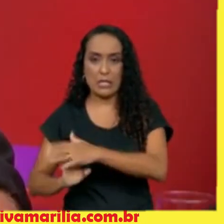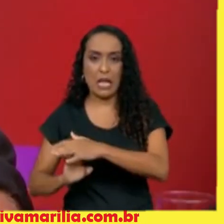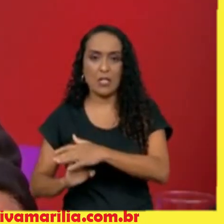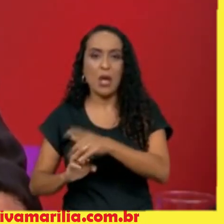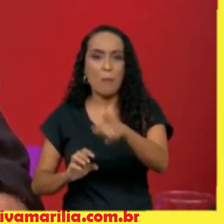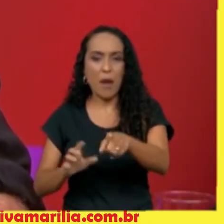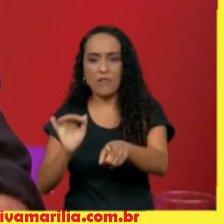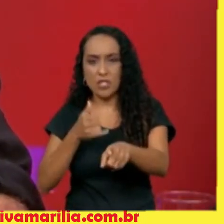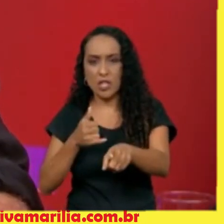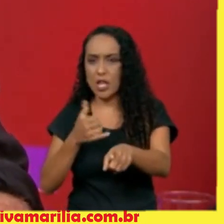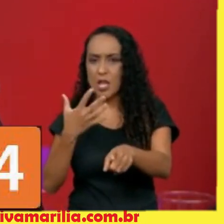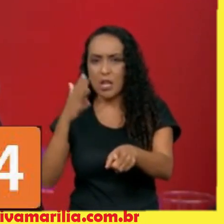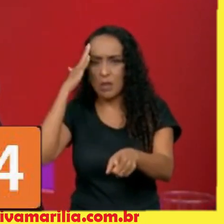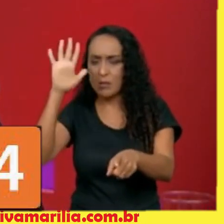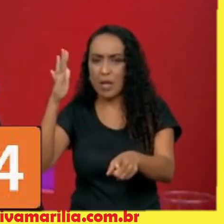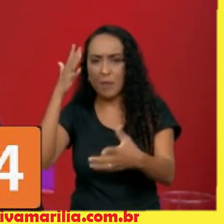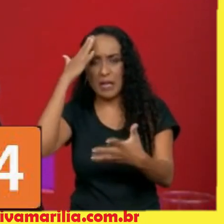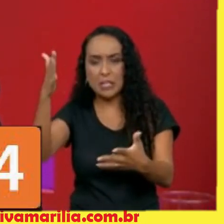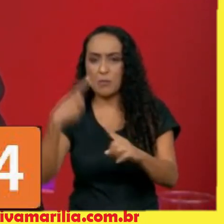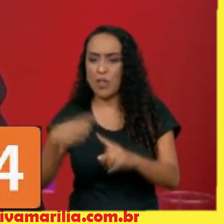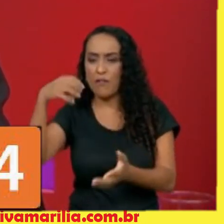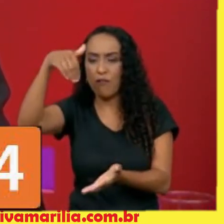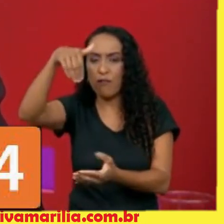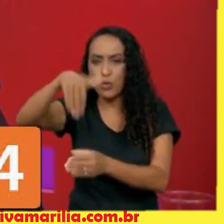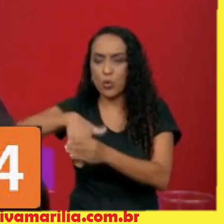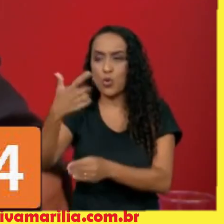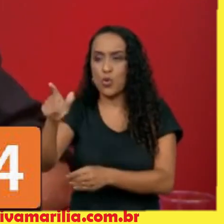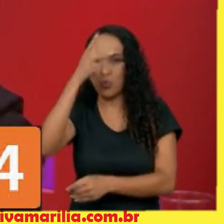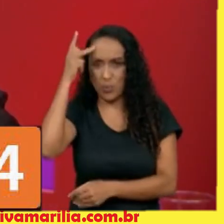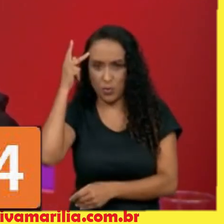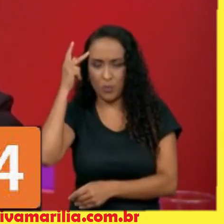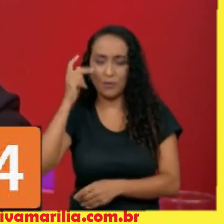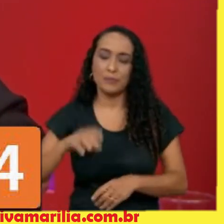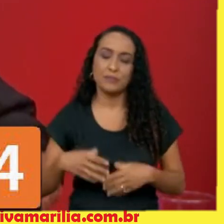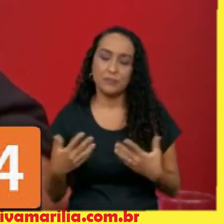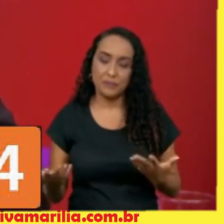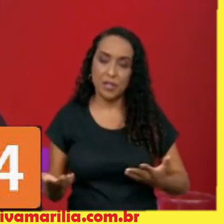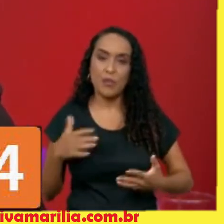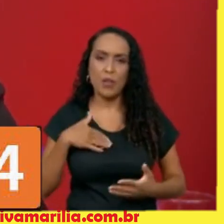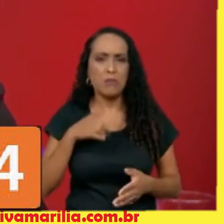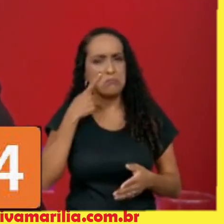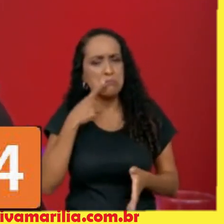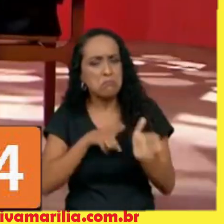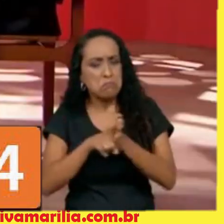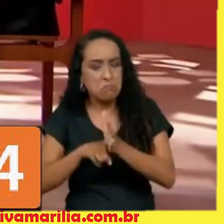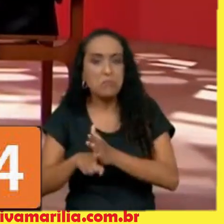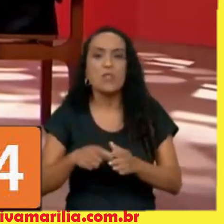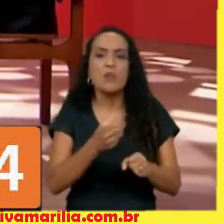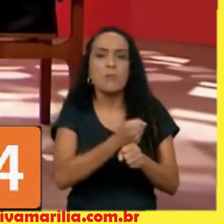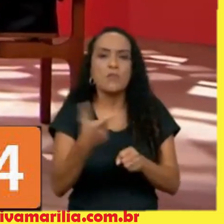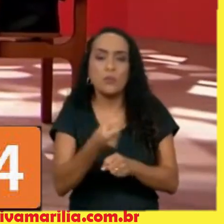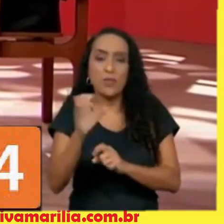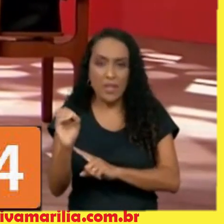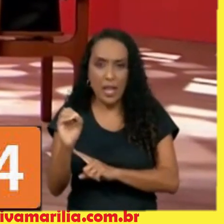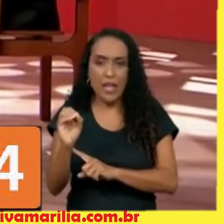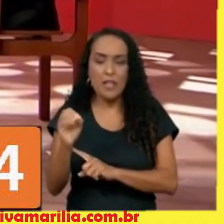mim. E é uma bobagem enorme, porque eu já fiz pesquisas em 2010 com esse pessoal que estava começando a